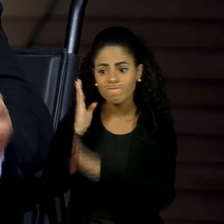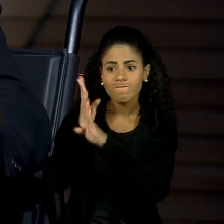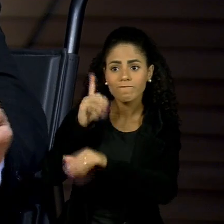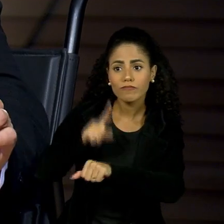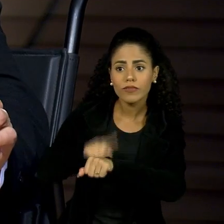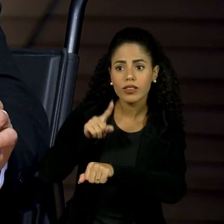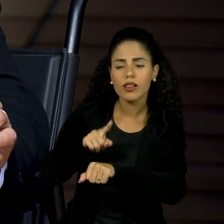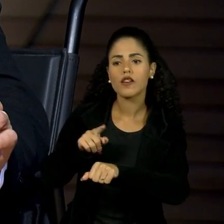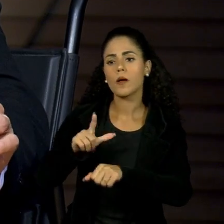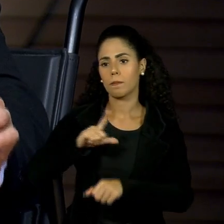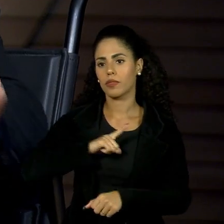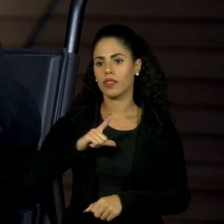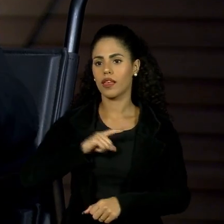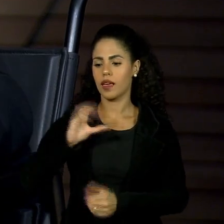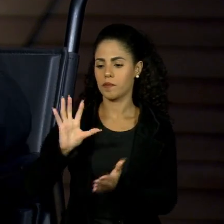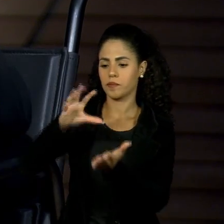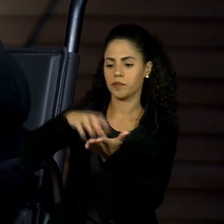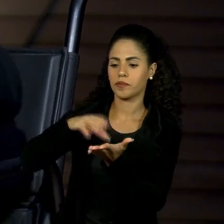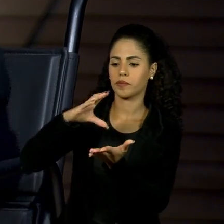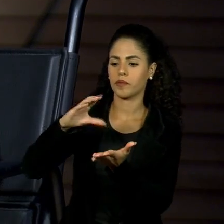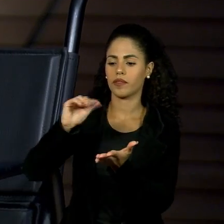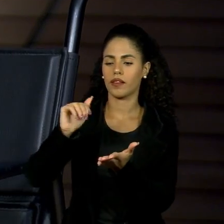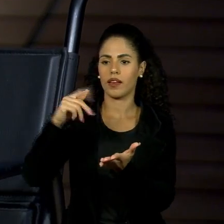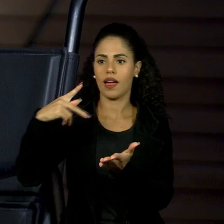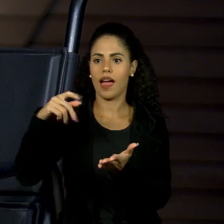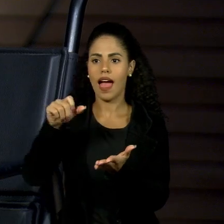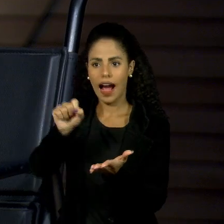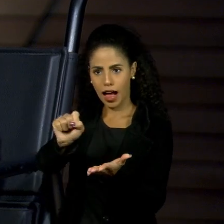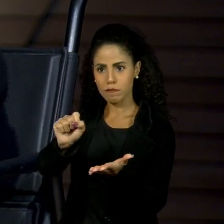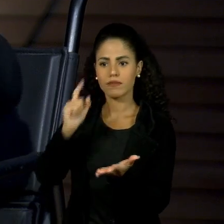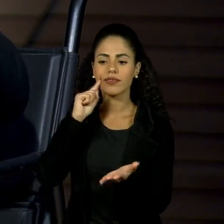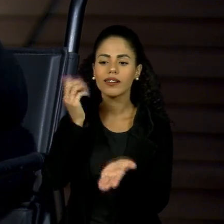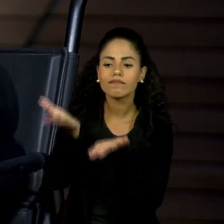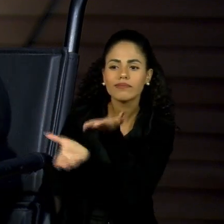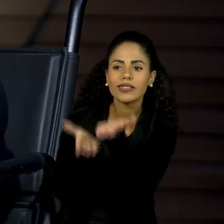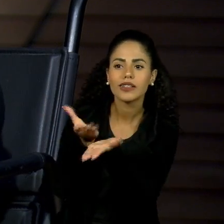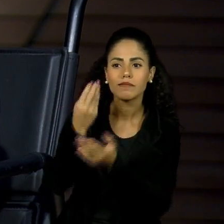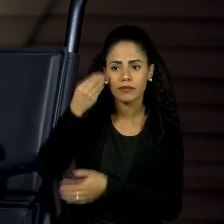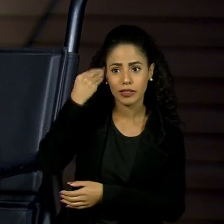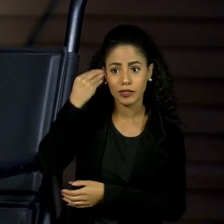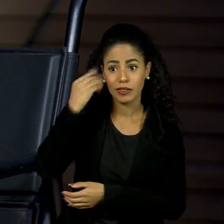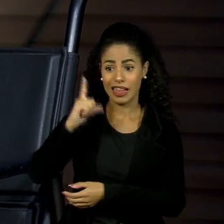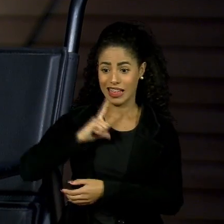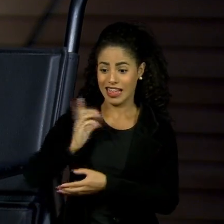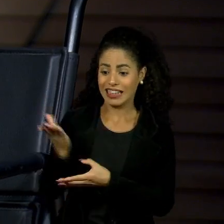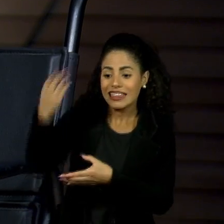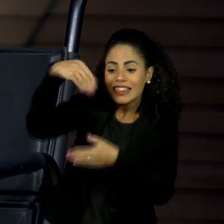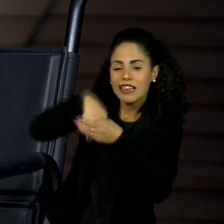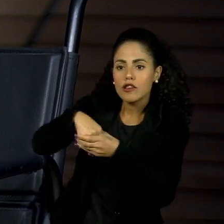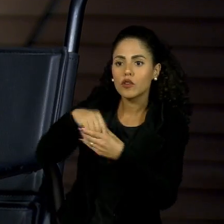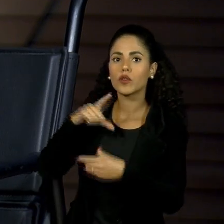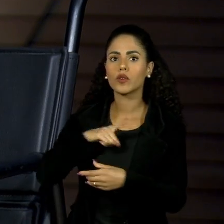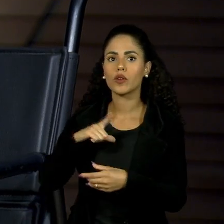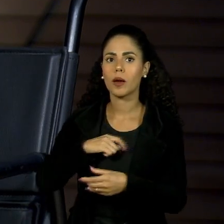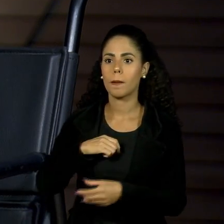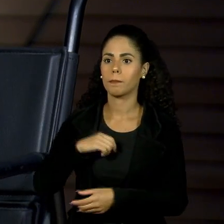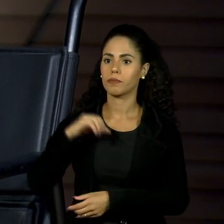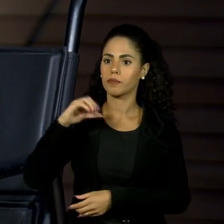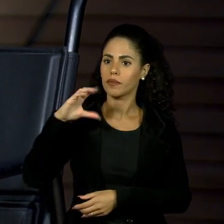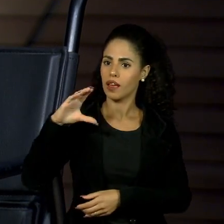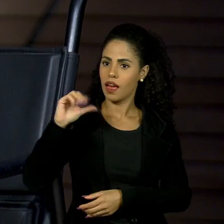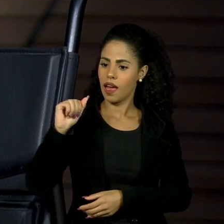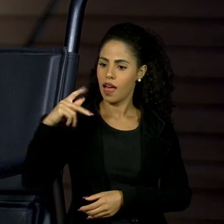temos os CAPs, Centro de Atenção Psicossocial. Dentre os CAPs, tem um modelo específico que chama-se